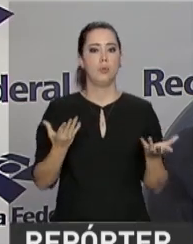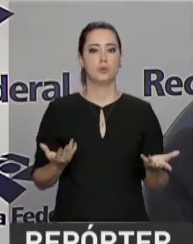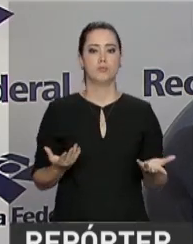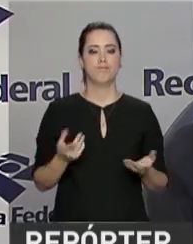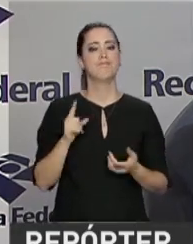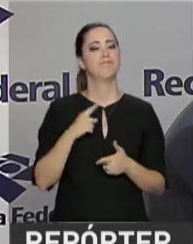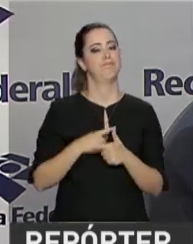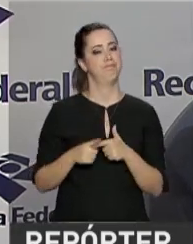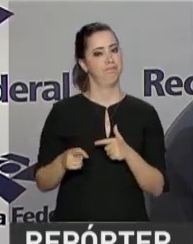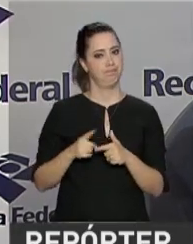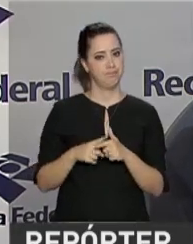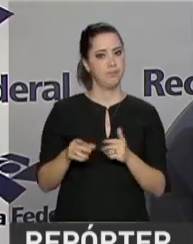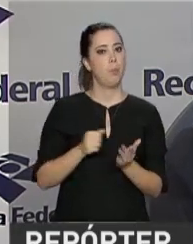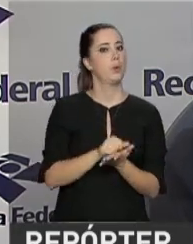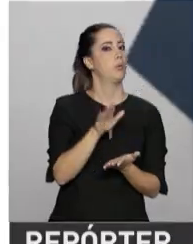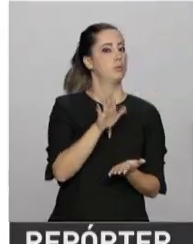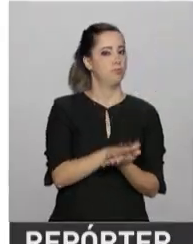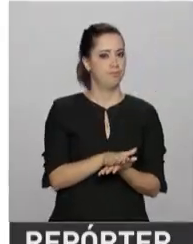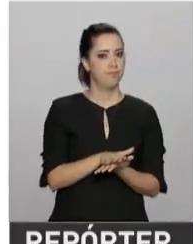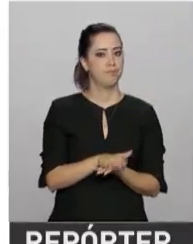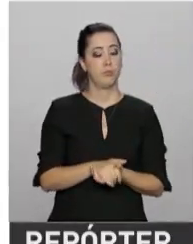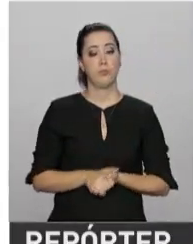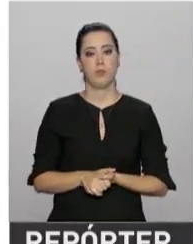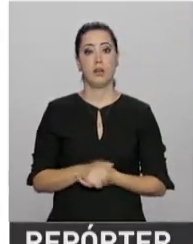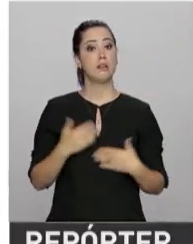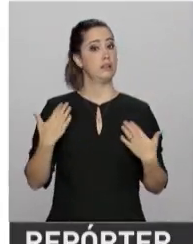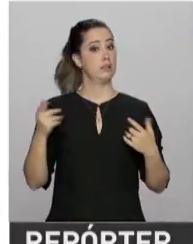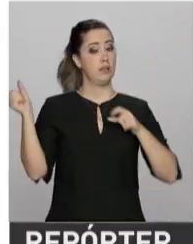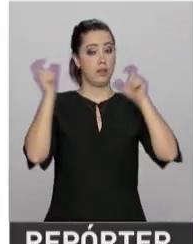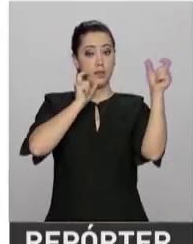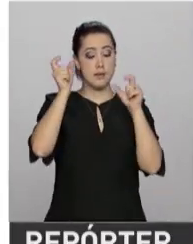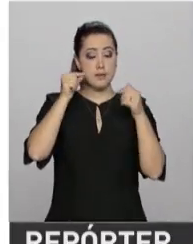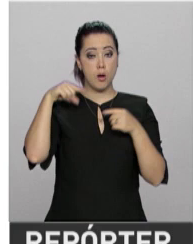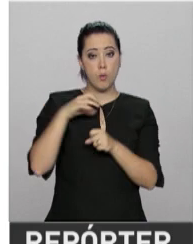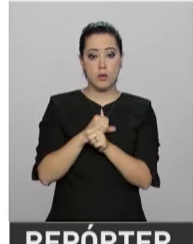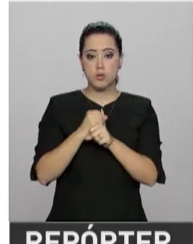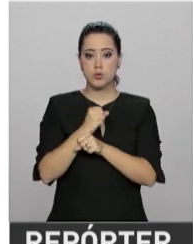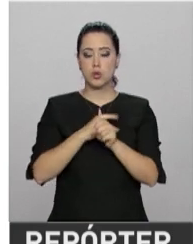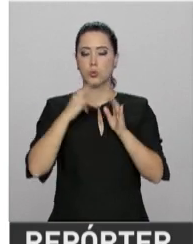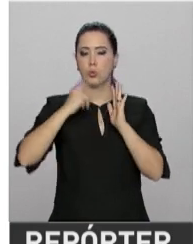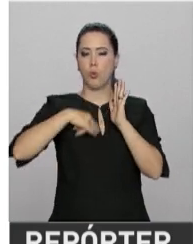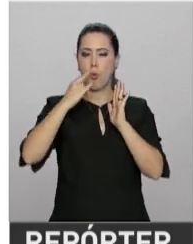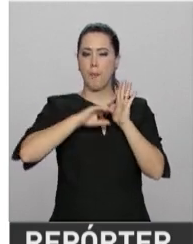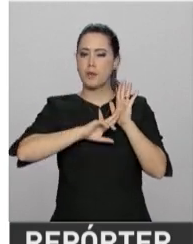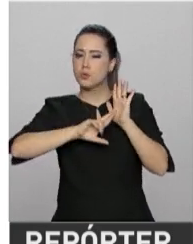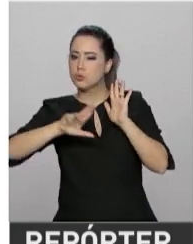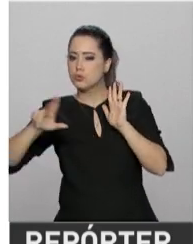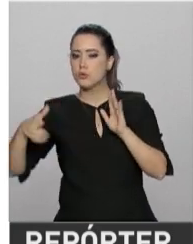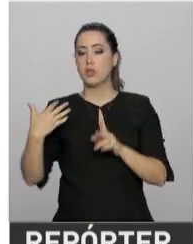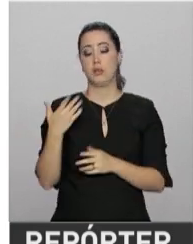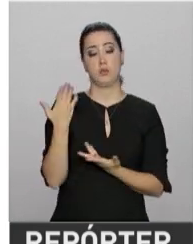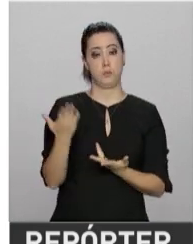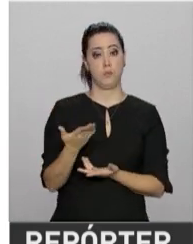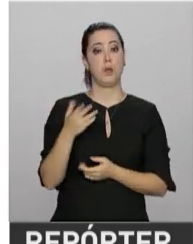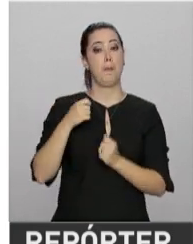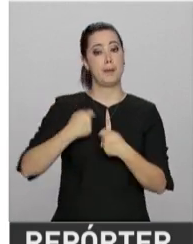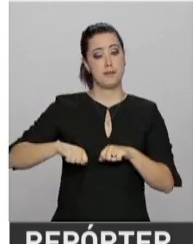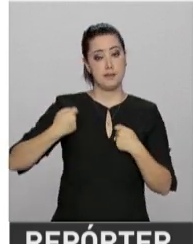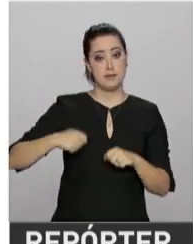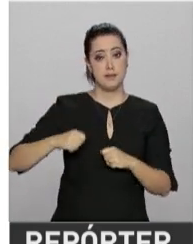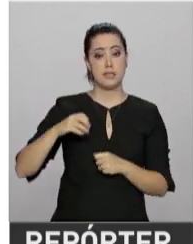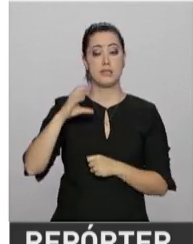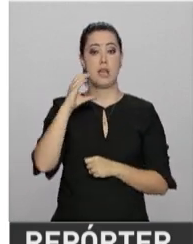sujeito às penalidades e fique atento neste ano o documento traz algumas novidades como a obrigatoriedade